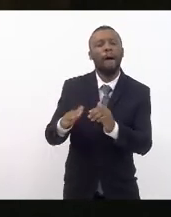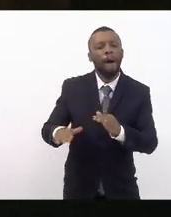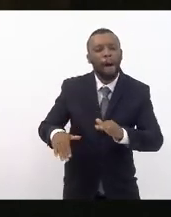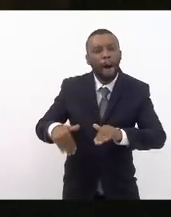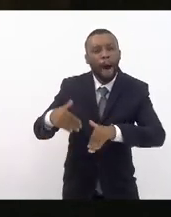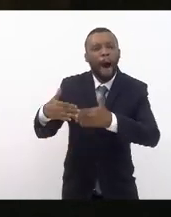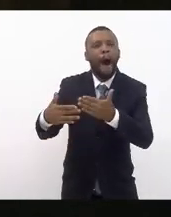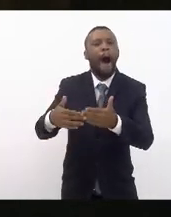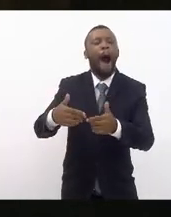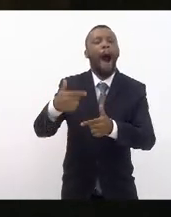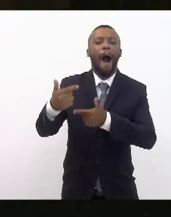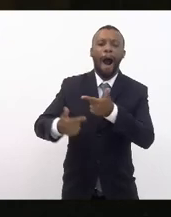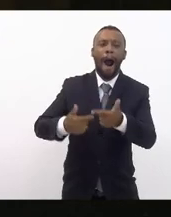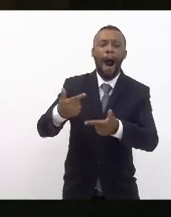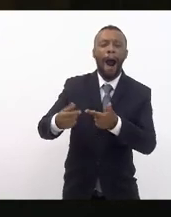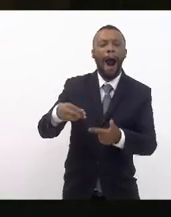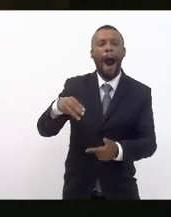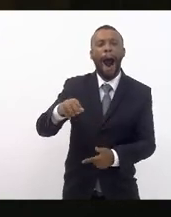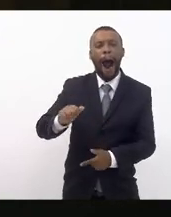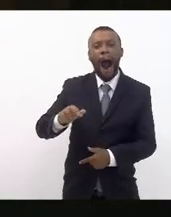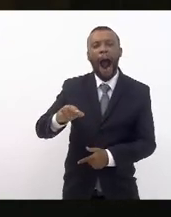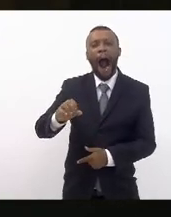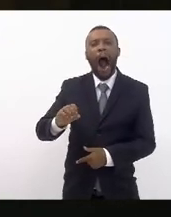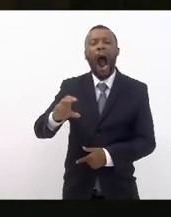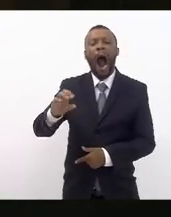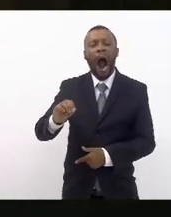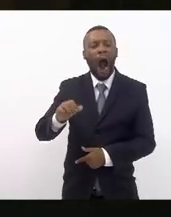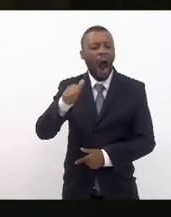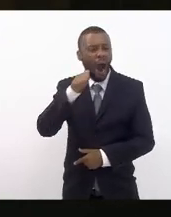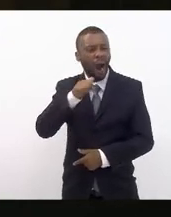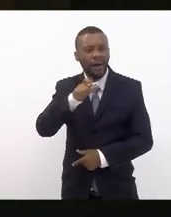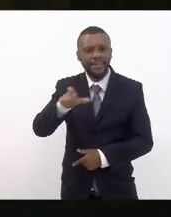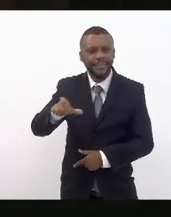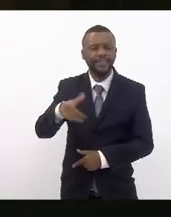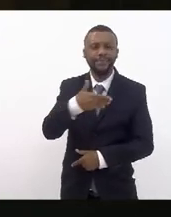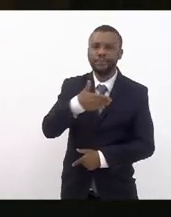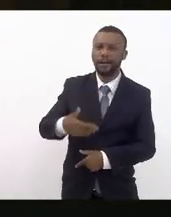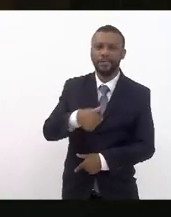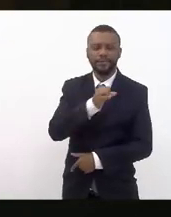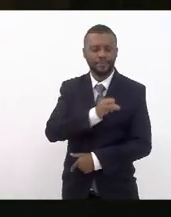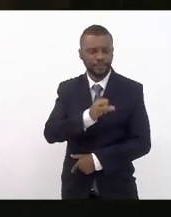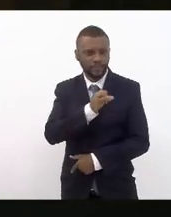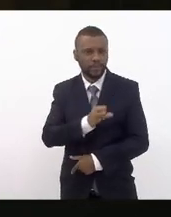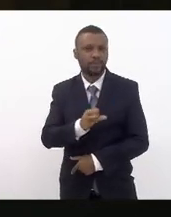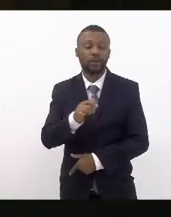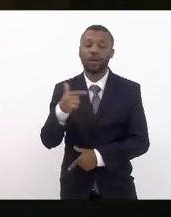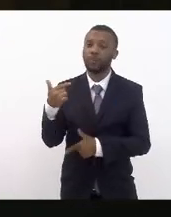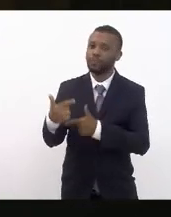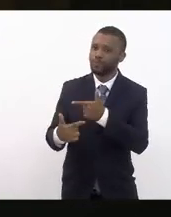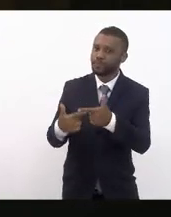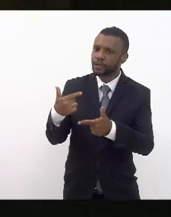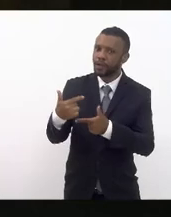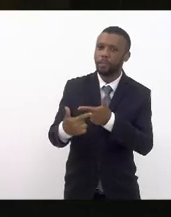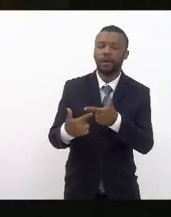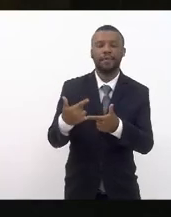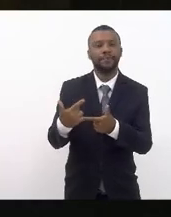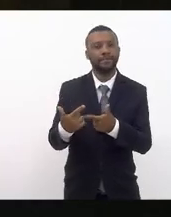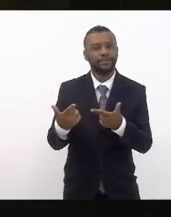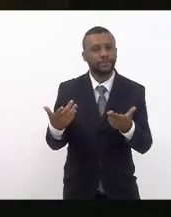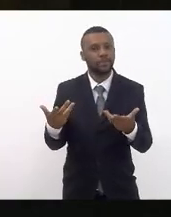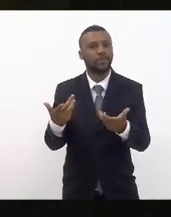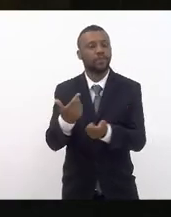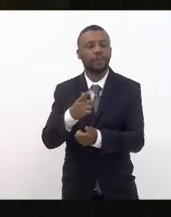desenvolvimento da atividade das mulheres marisqueiras no estado do Rio de Janeiro. É uma atividade que